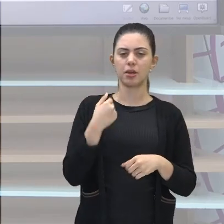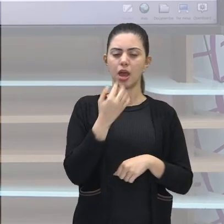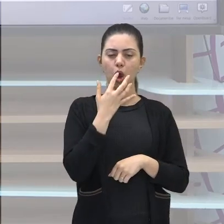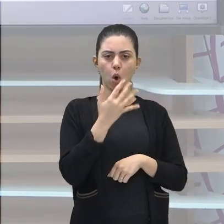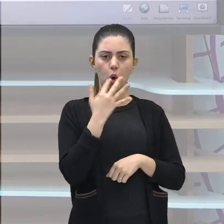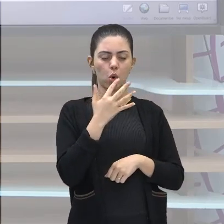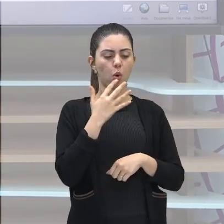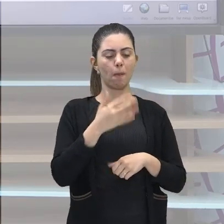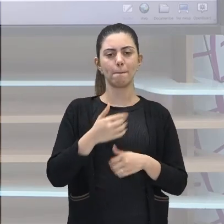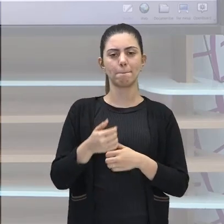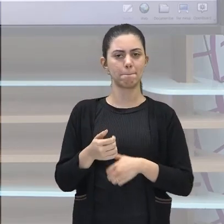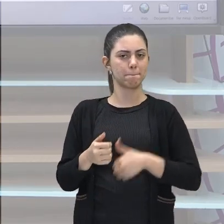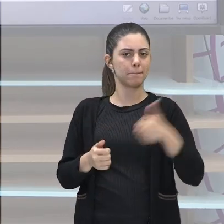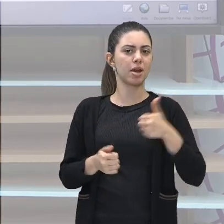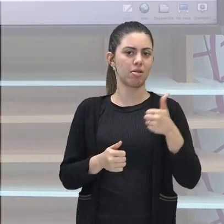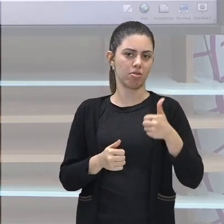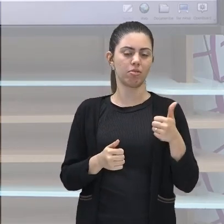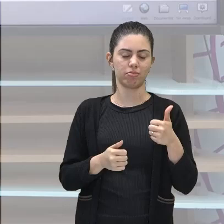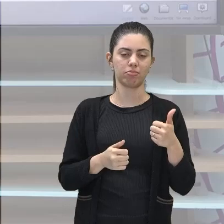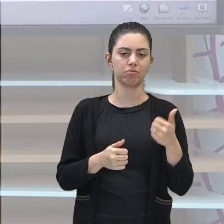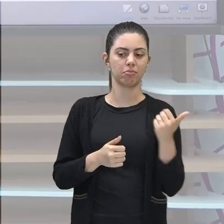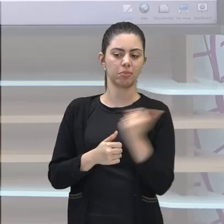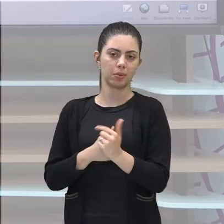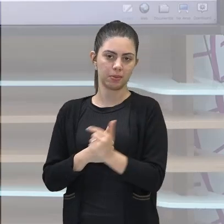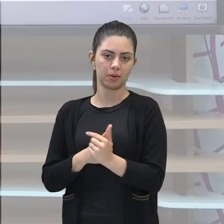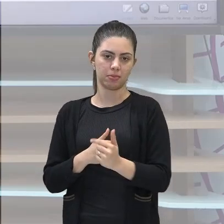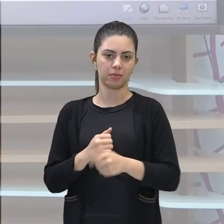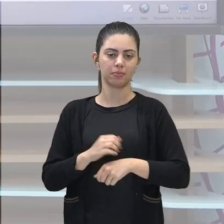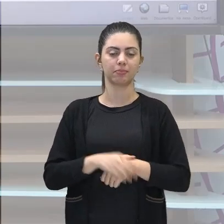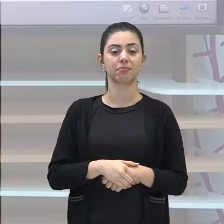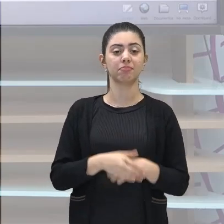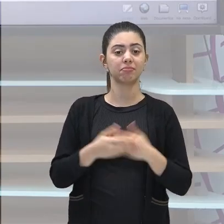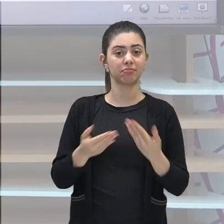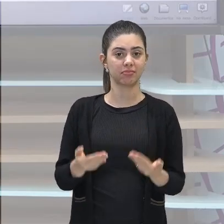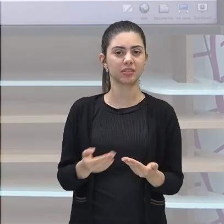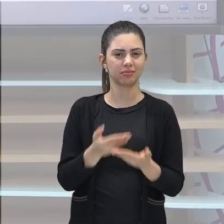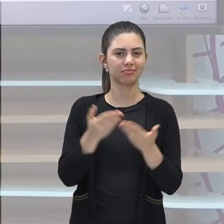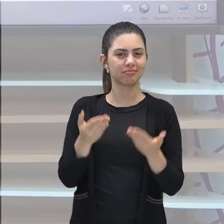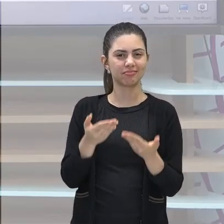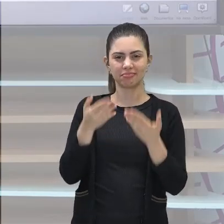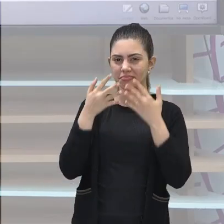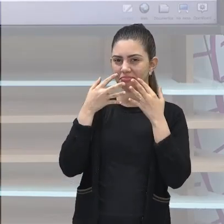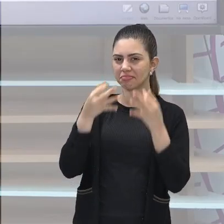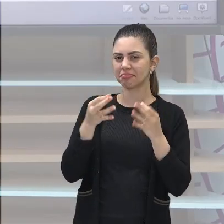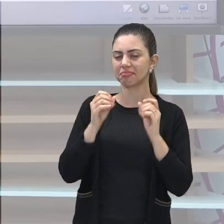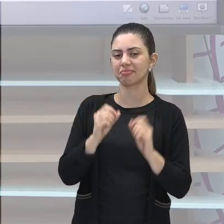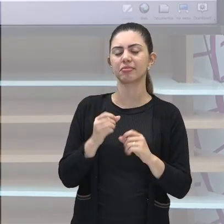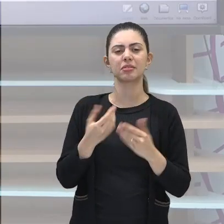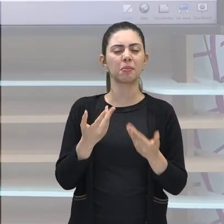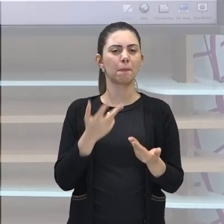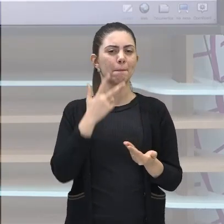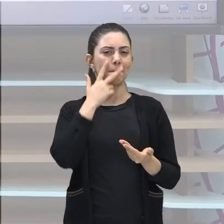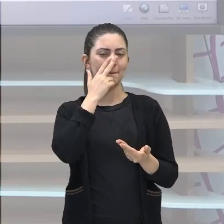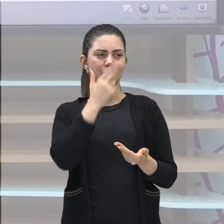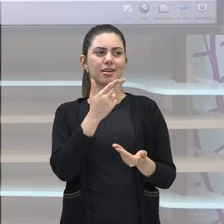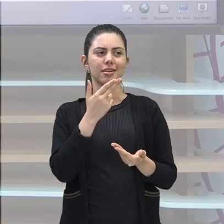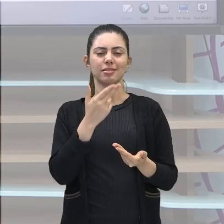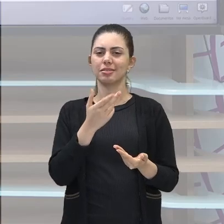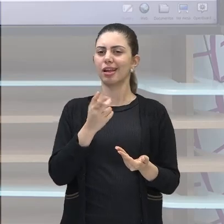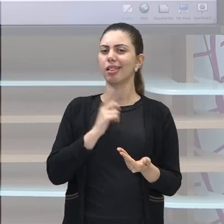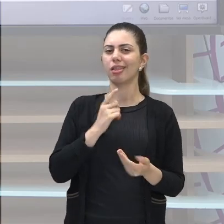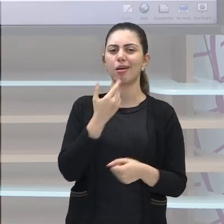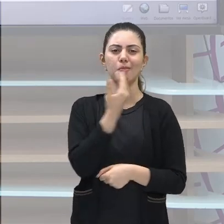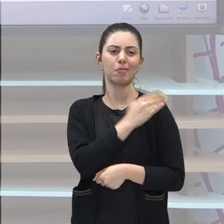raça, superior às outras. Então é como se você criasse aí,